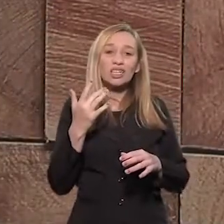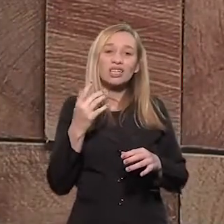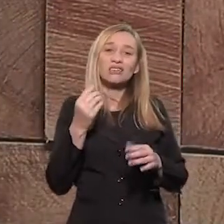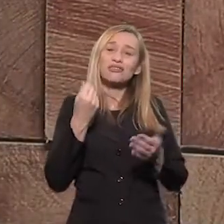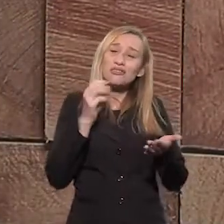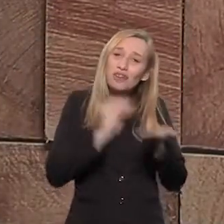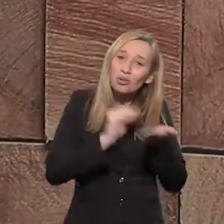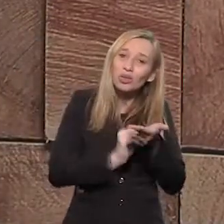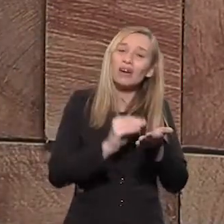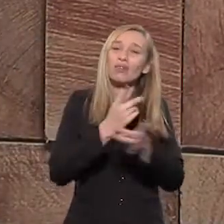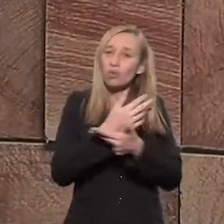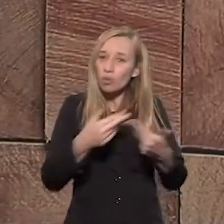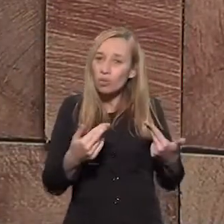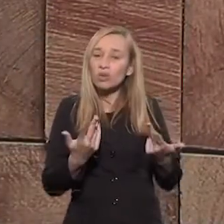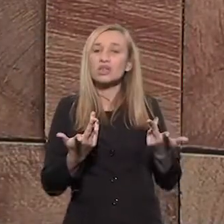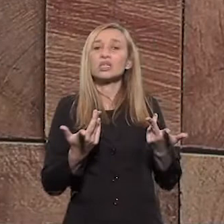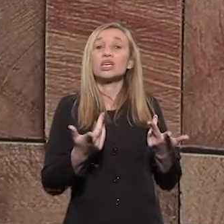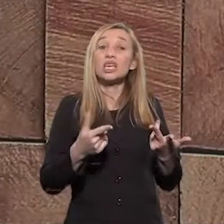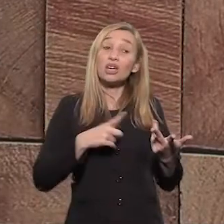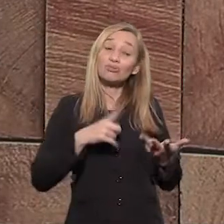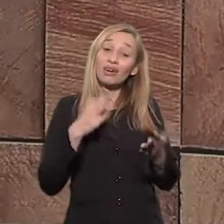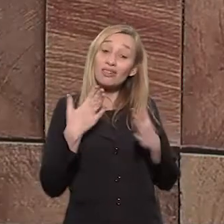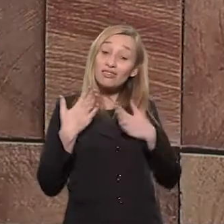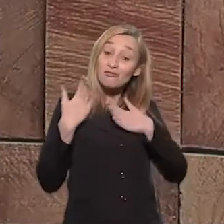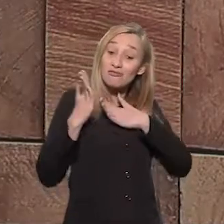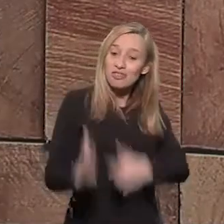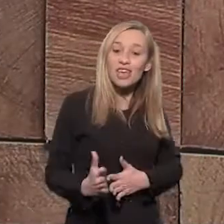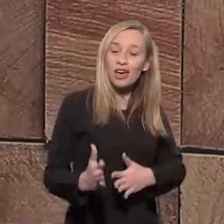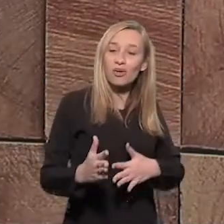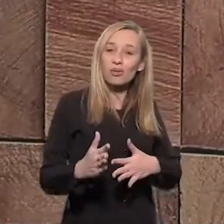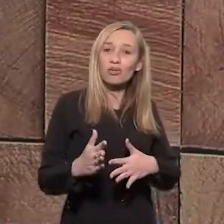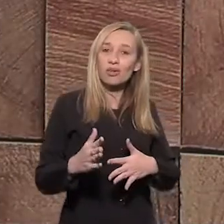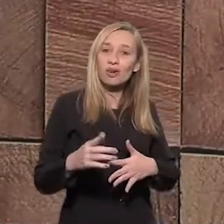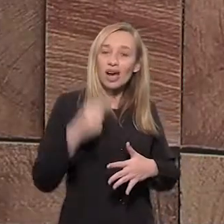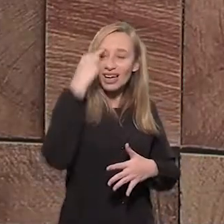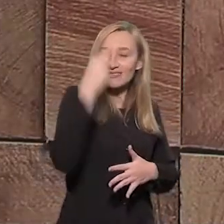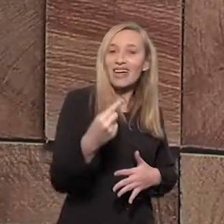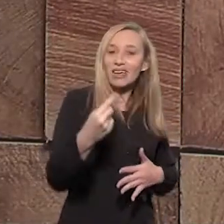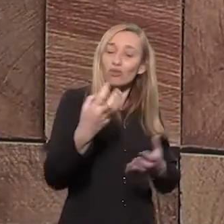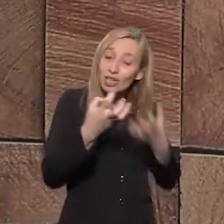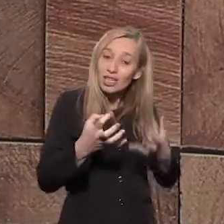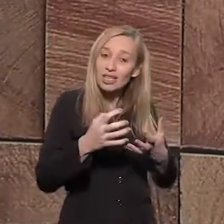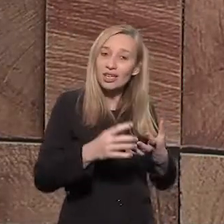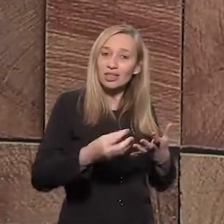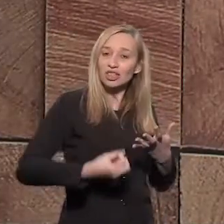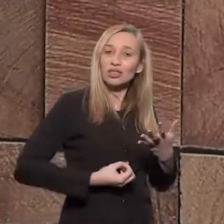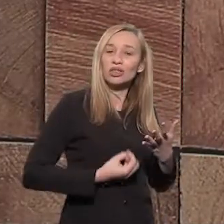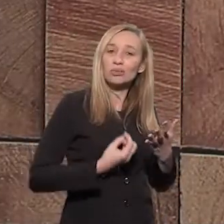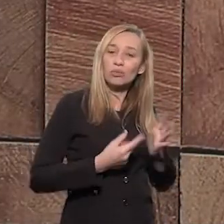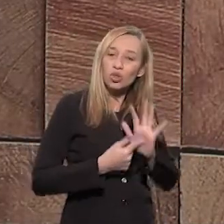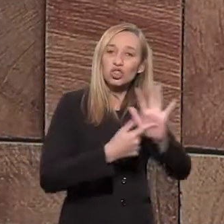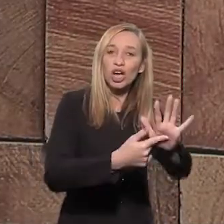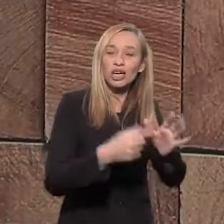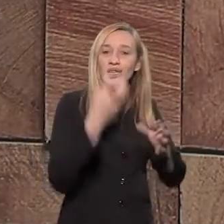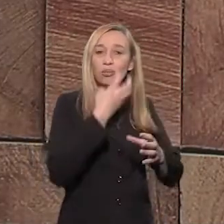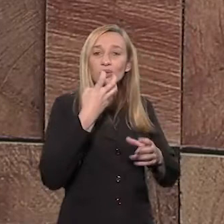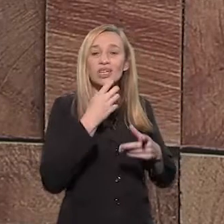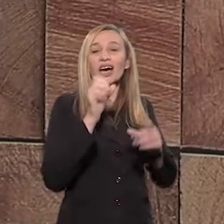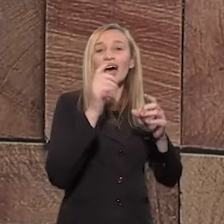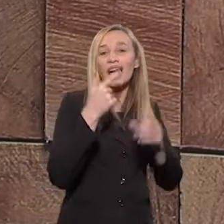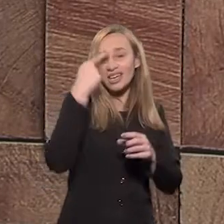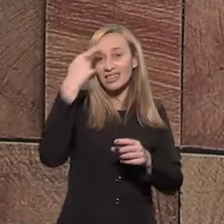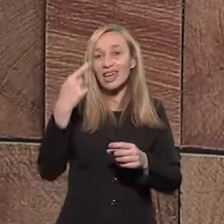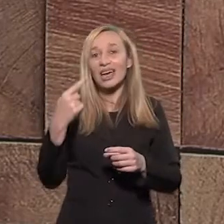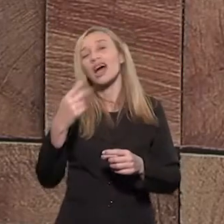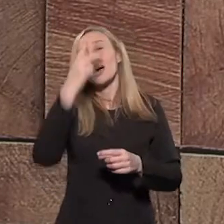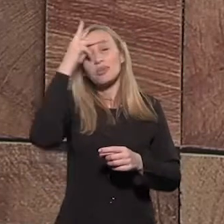estava bem solucionada. E eu estava sendo muito fiel a essa ideia. Eu queria muito expressar aquilo naquela música, entendeu? Que é a